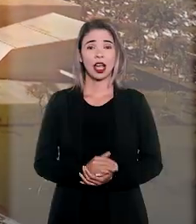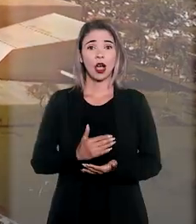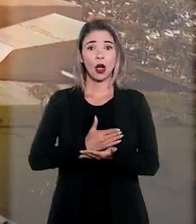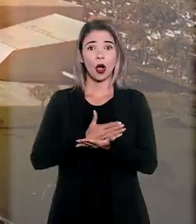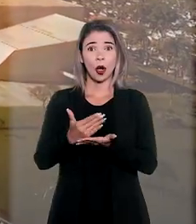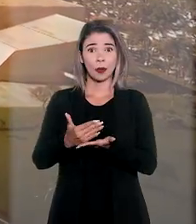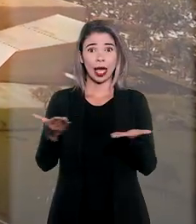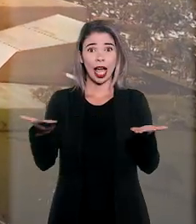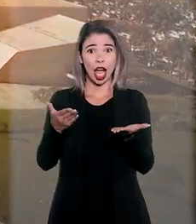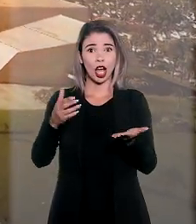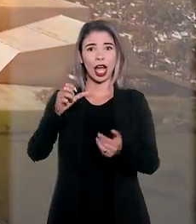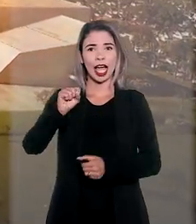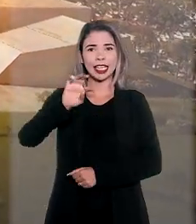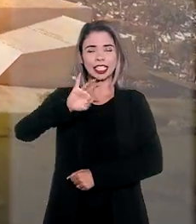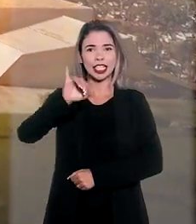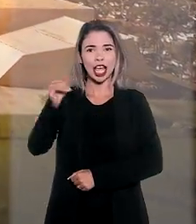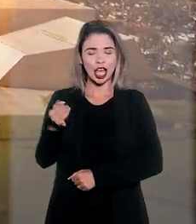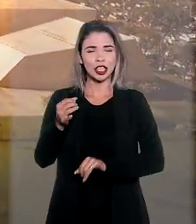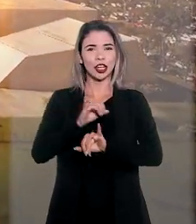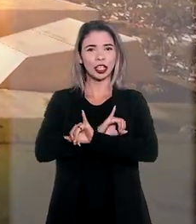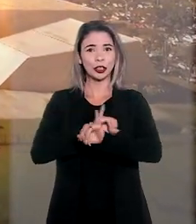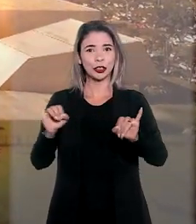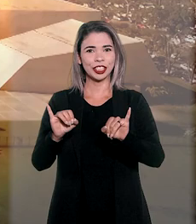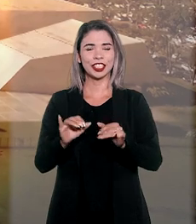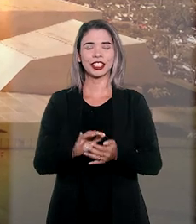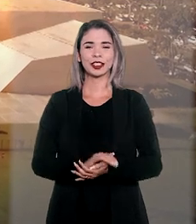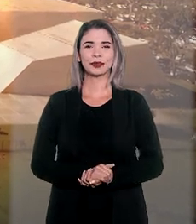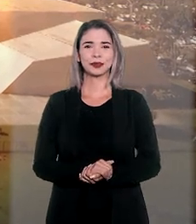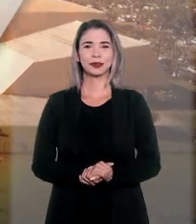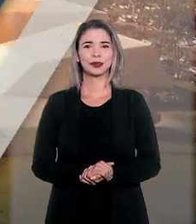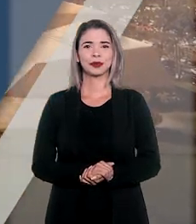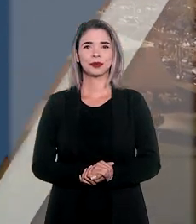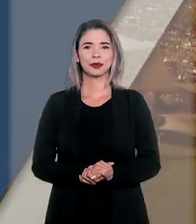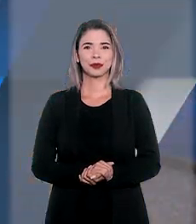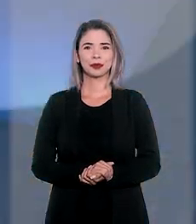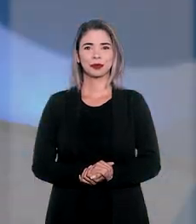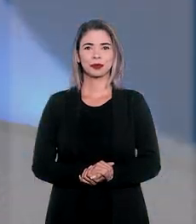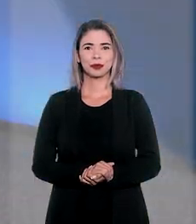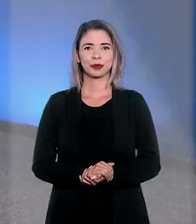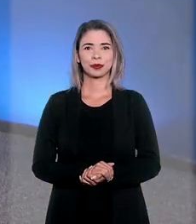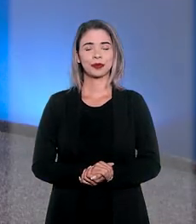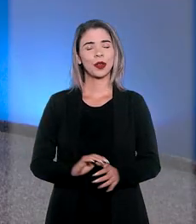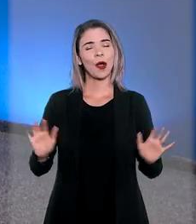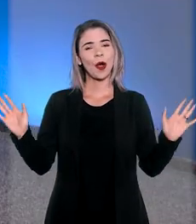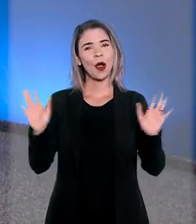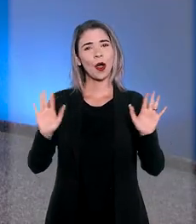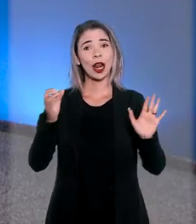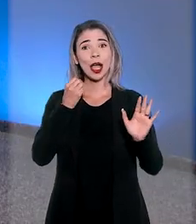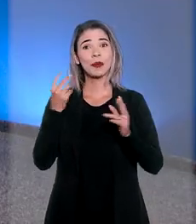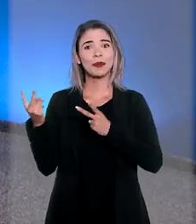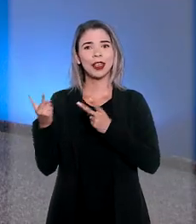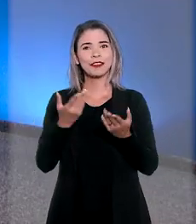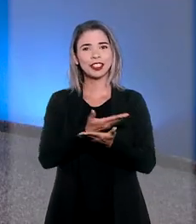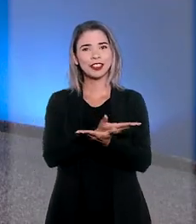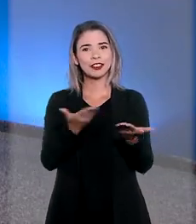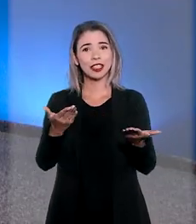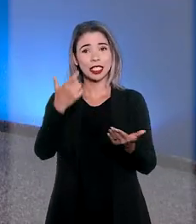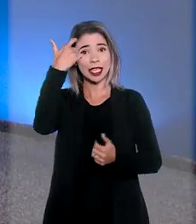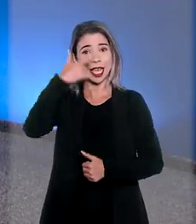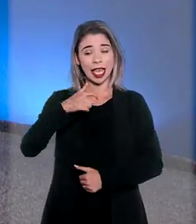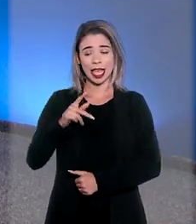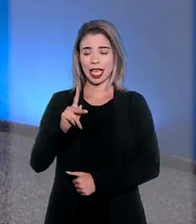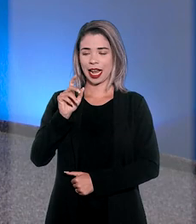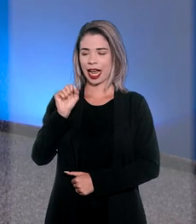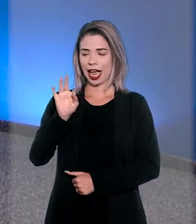Começa agora o programa do Superior Tribunal de Justiça. Olá, seja muito bem-vindo.